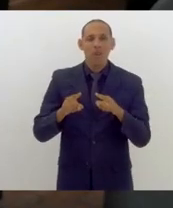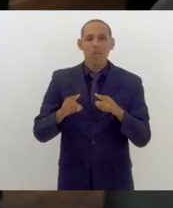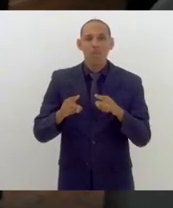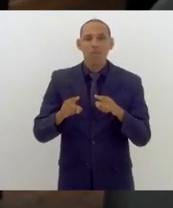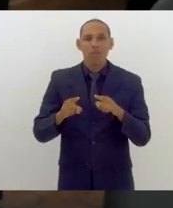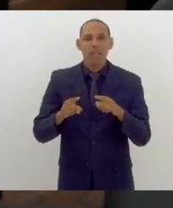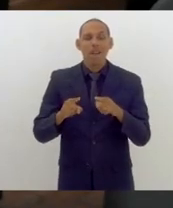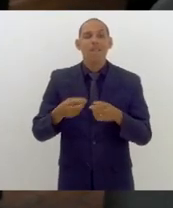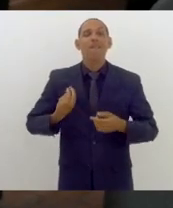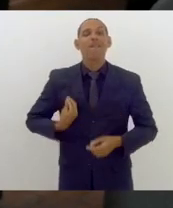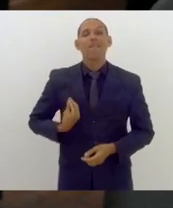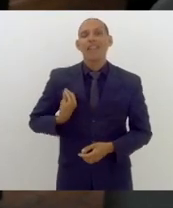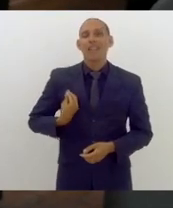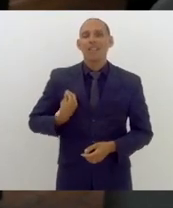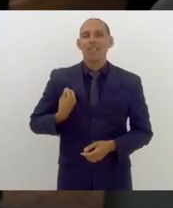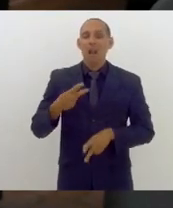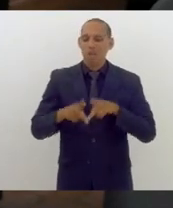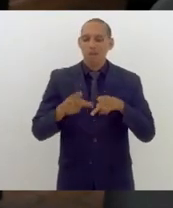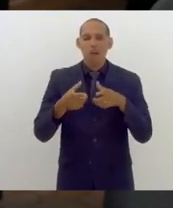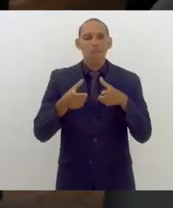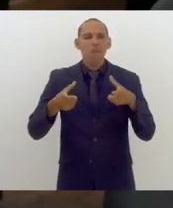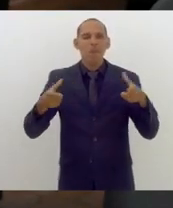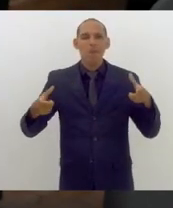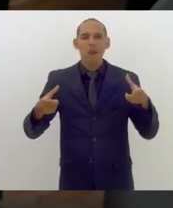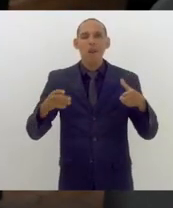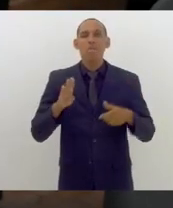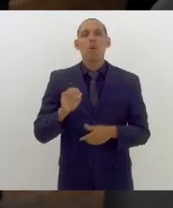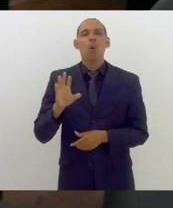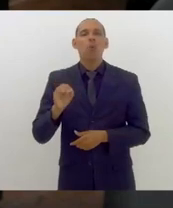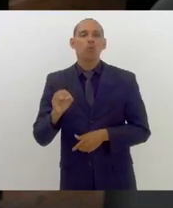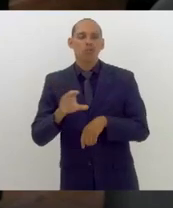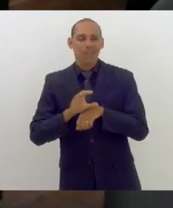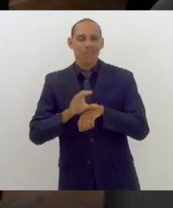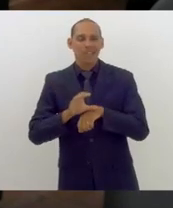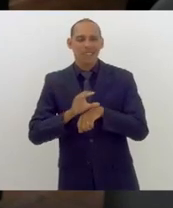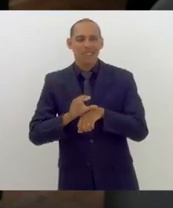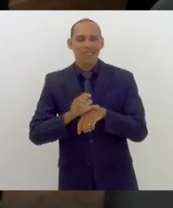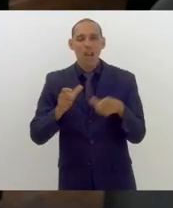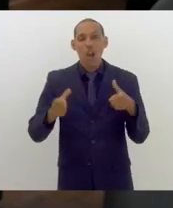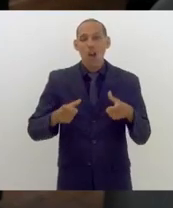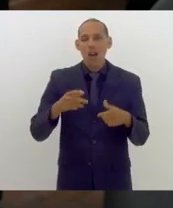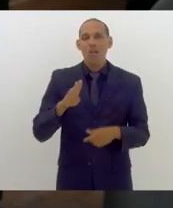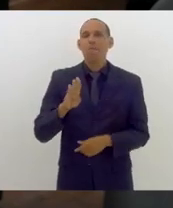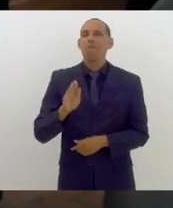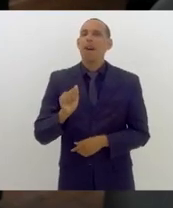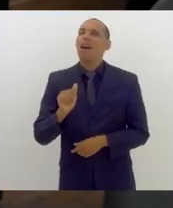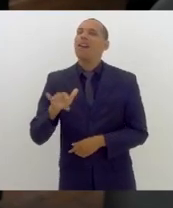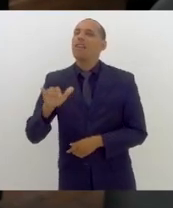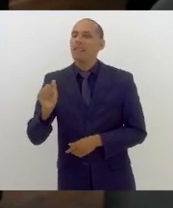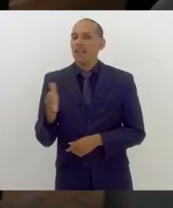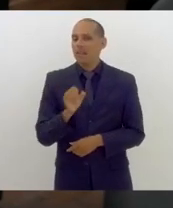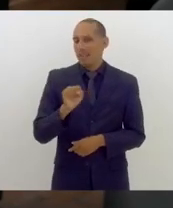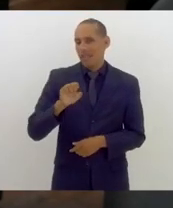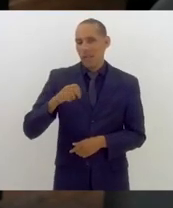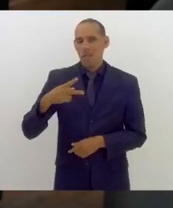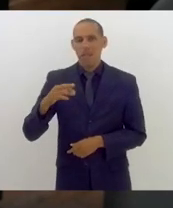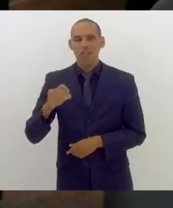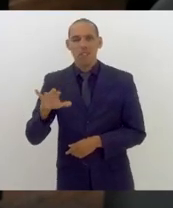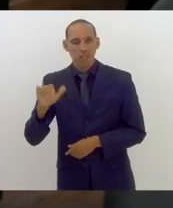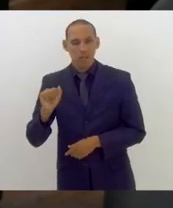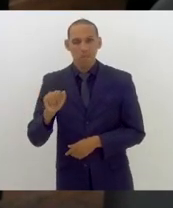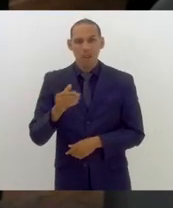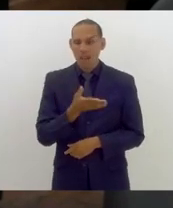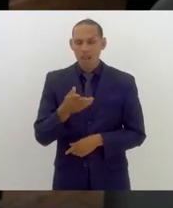ele é residente de uma maior população de Porto cinzas residentes na Bahia de Sepetiba e essa população está ameaçada nós temos